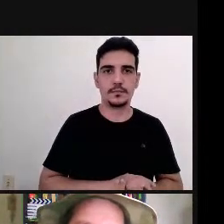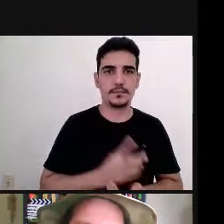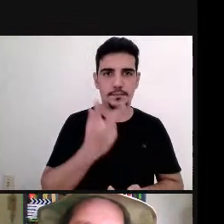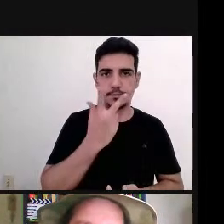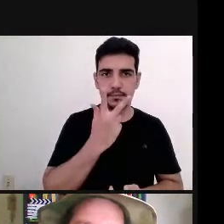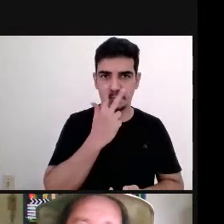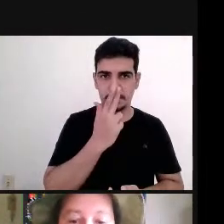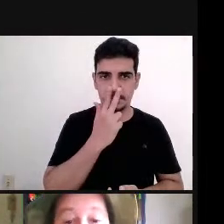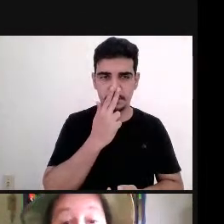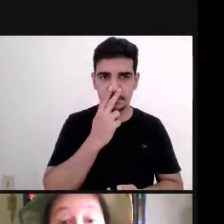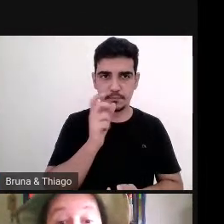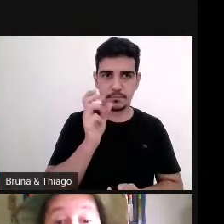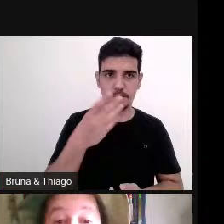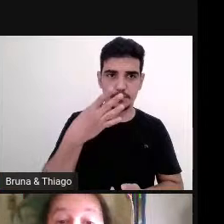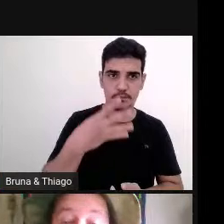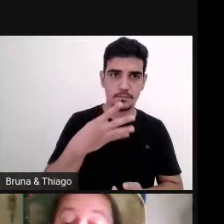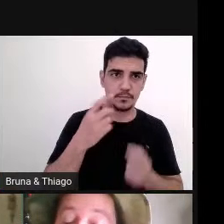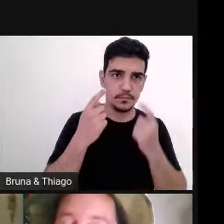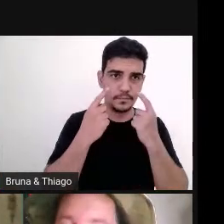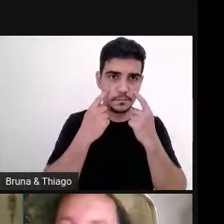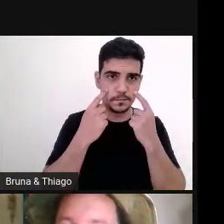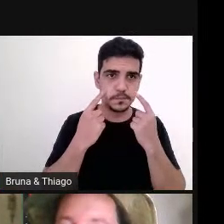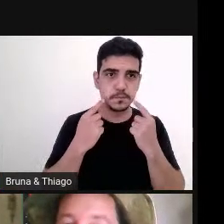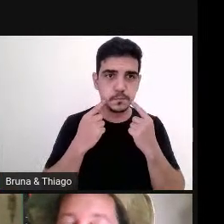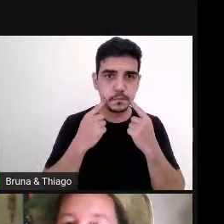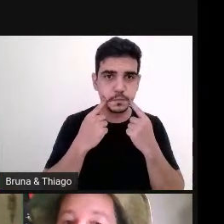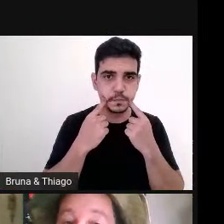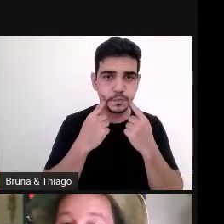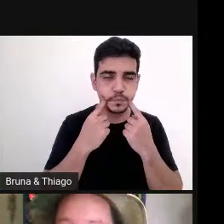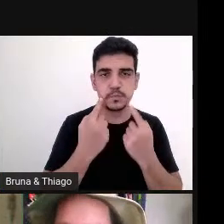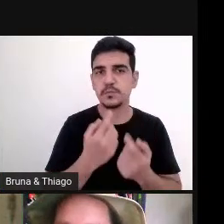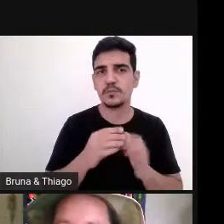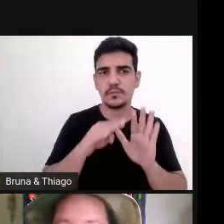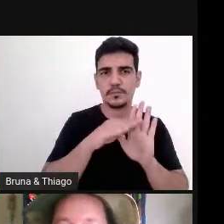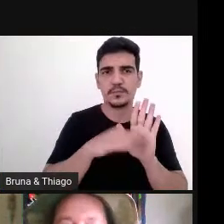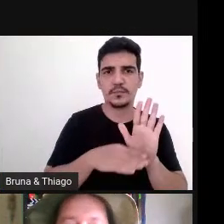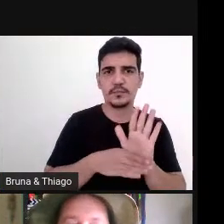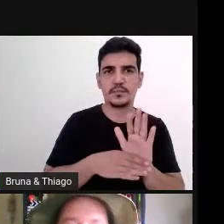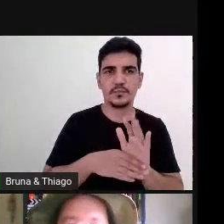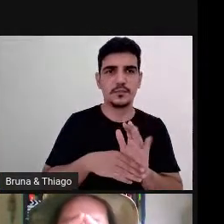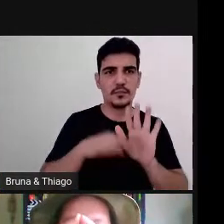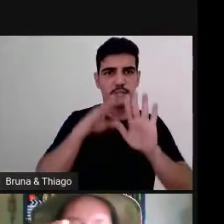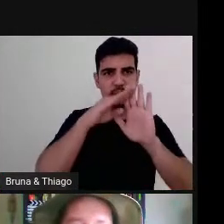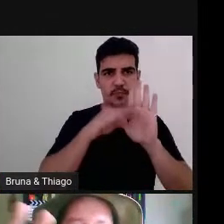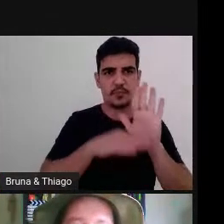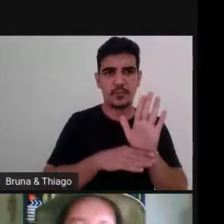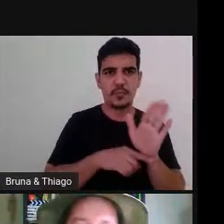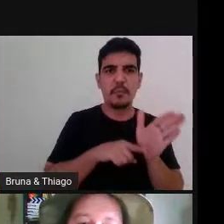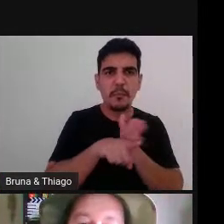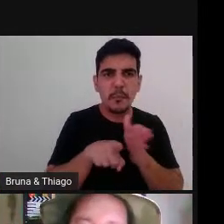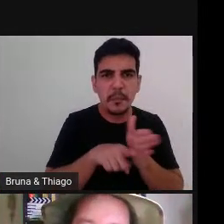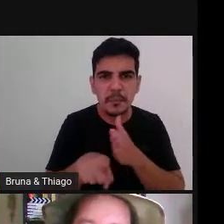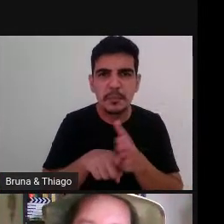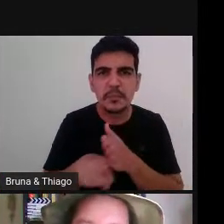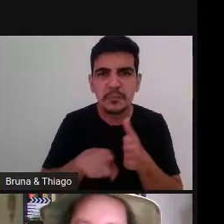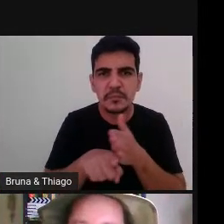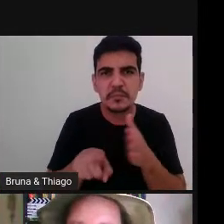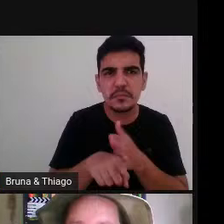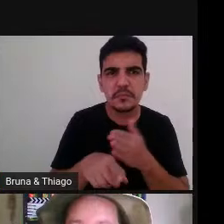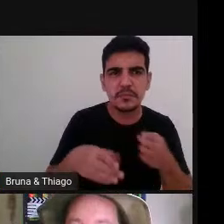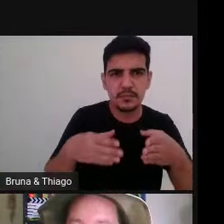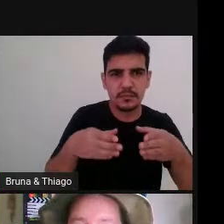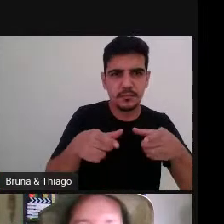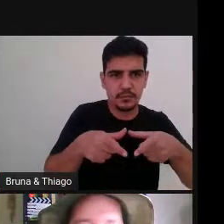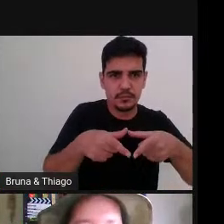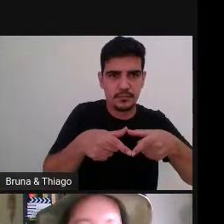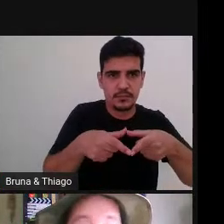a pupila em forma de fenda, parece pupila de gato. A característica de animal que caça à noite. Cabeça triangular também não é característica, ok, para